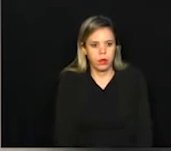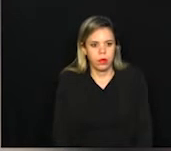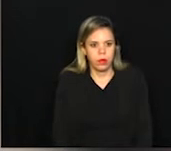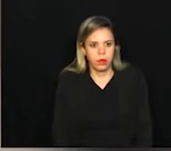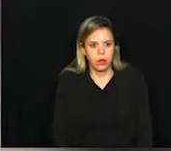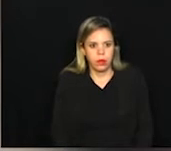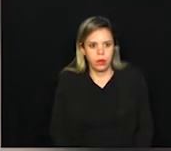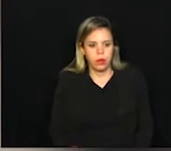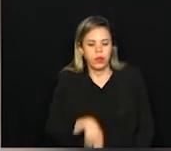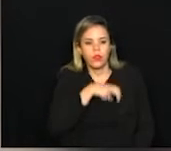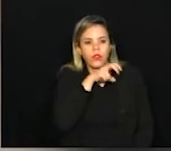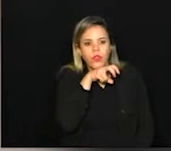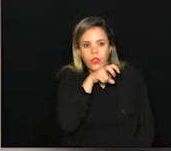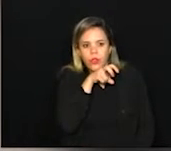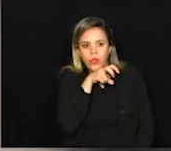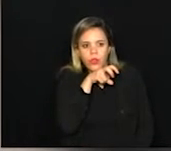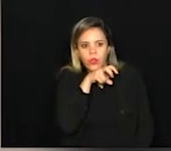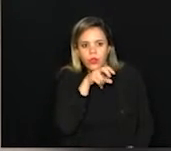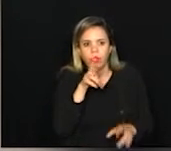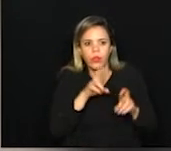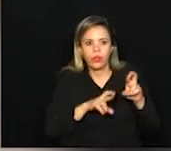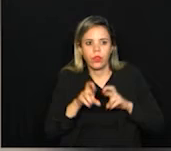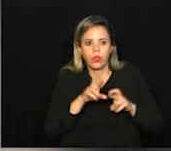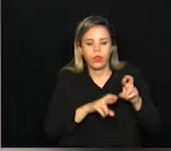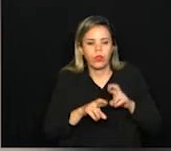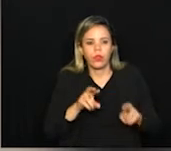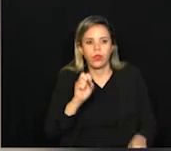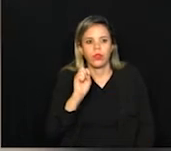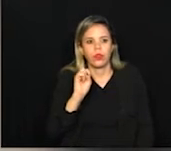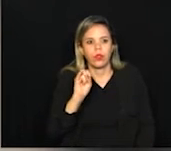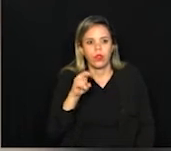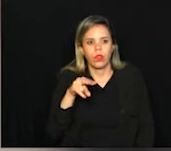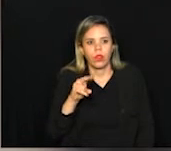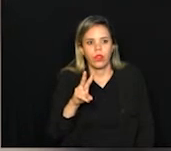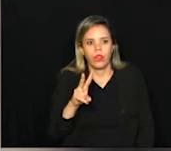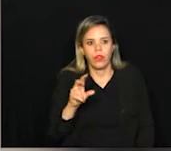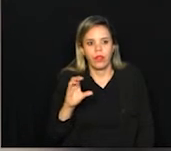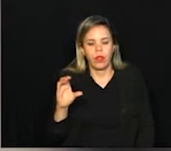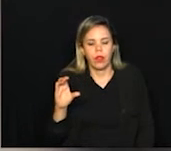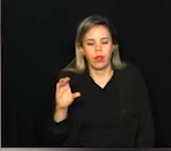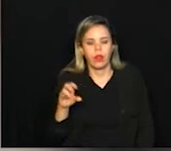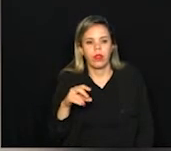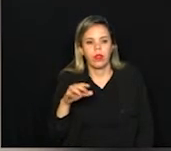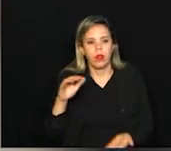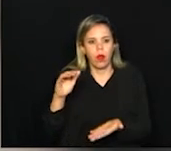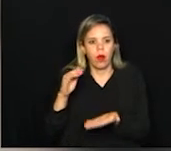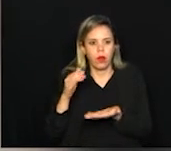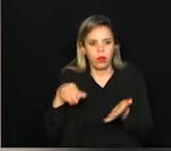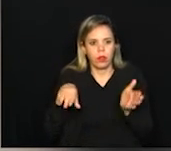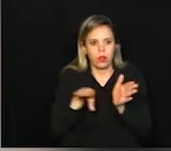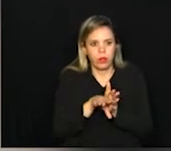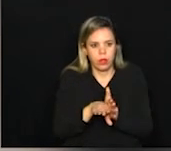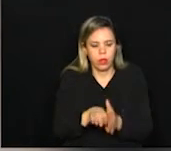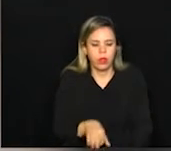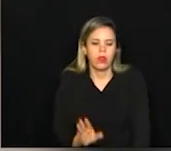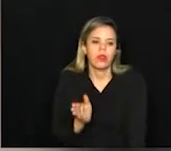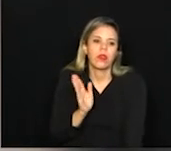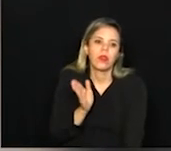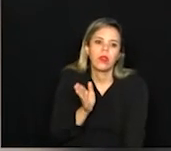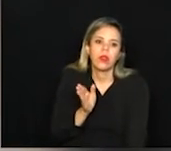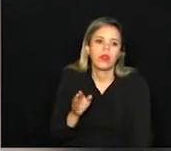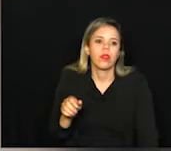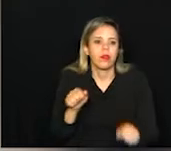Do Butantan, junto ao laboratório Sinovac, as doses já chegaram, as doses já